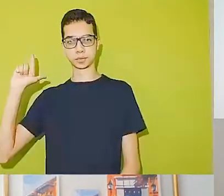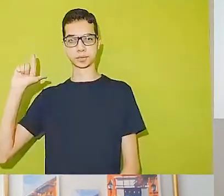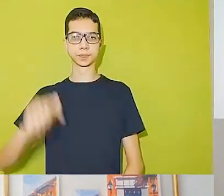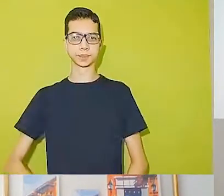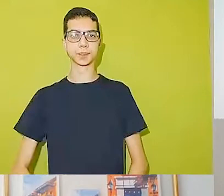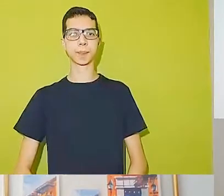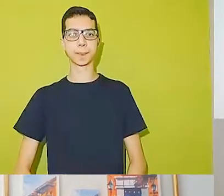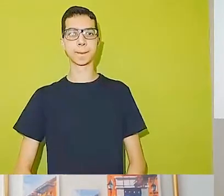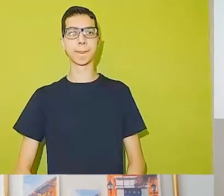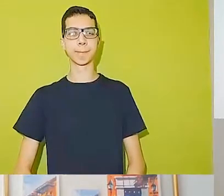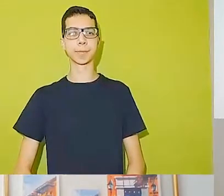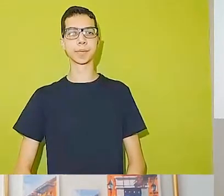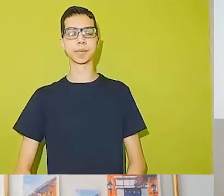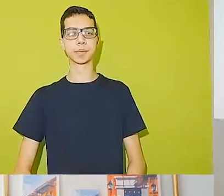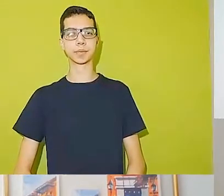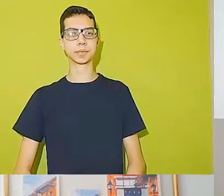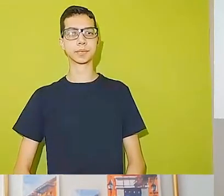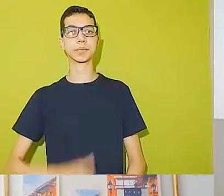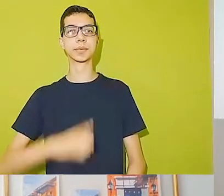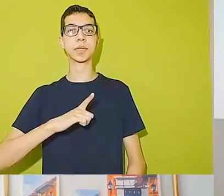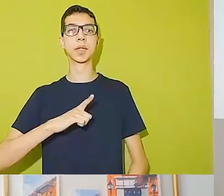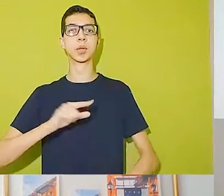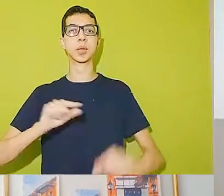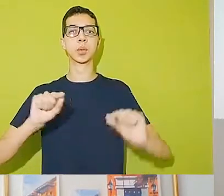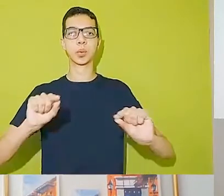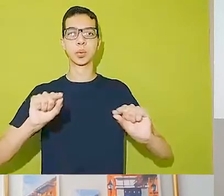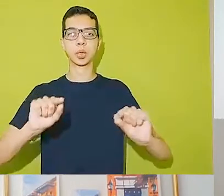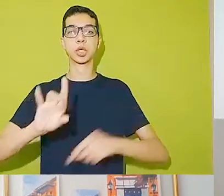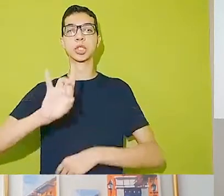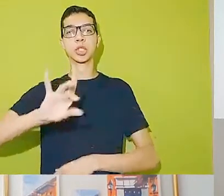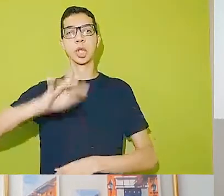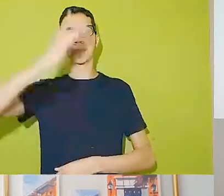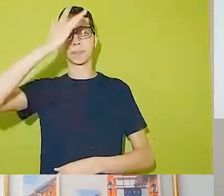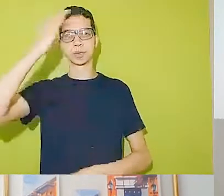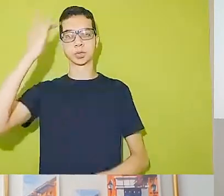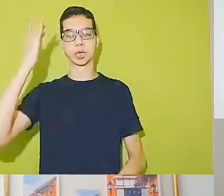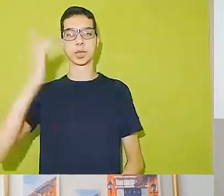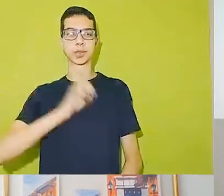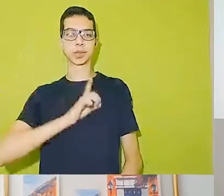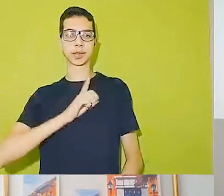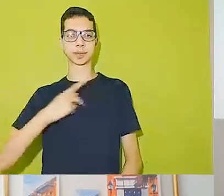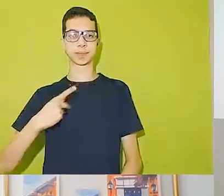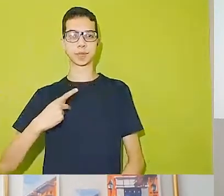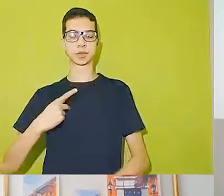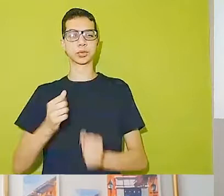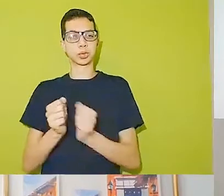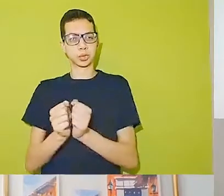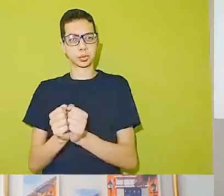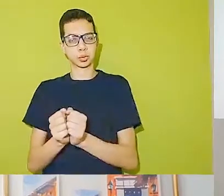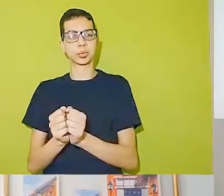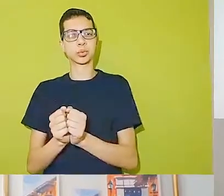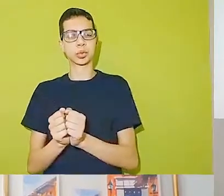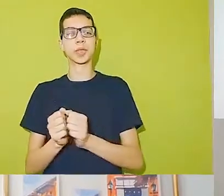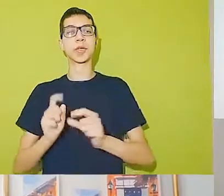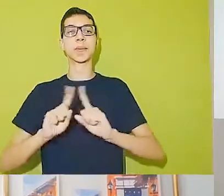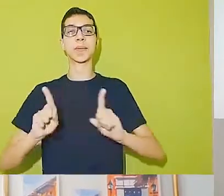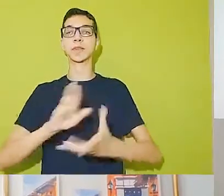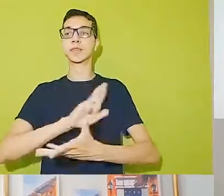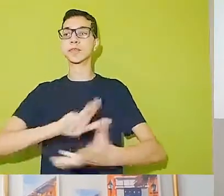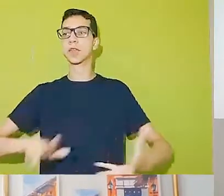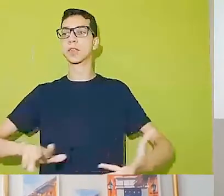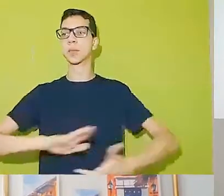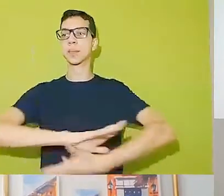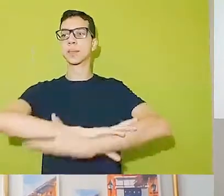contou inicialmente não só com defensores públicos e agentes da Defensoria, mas com muitos parceiros